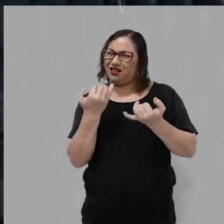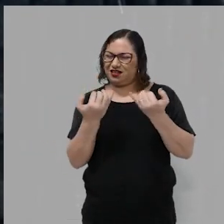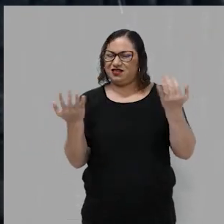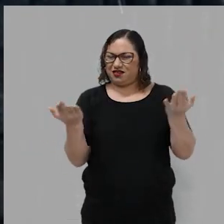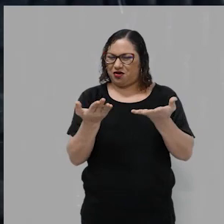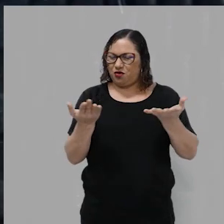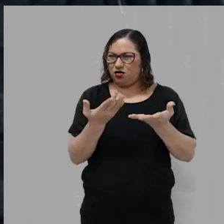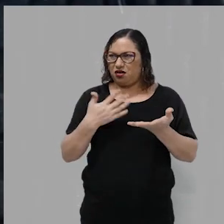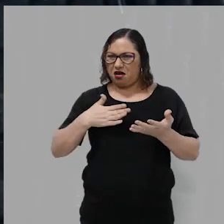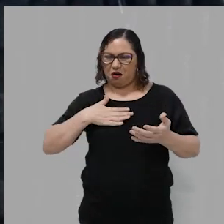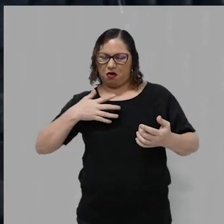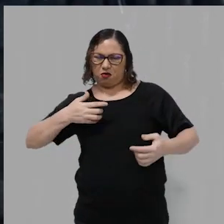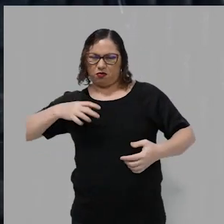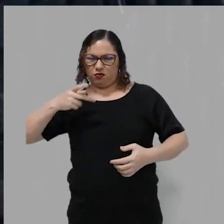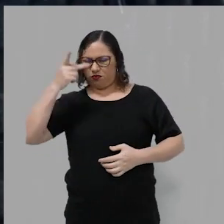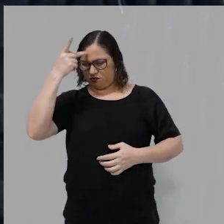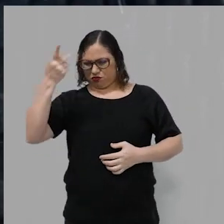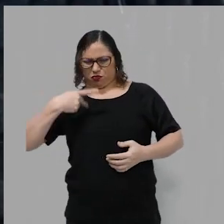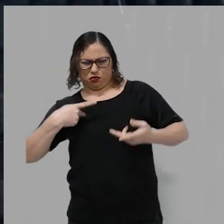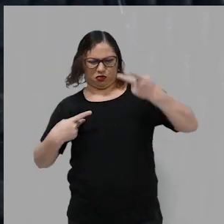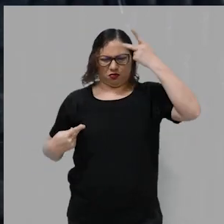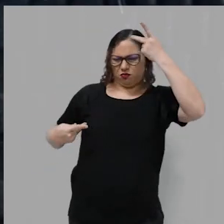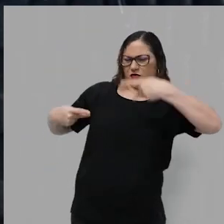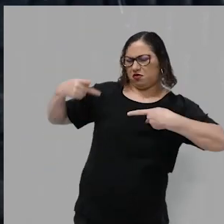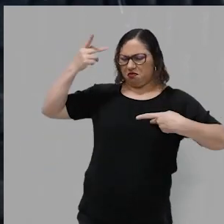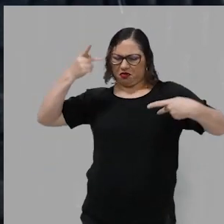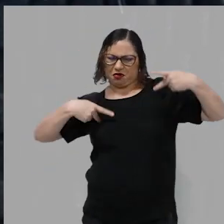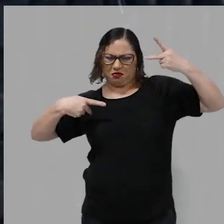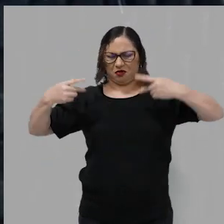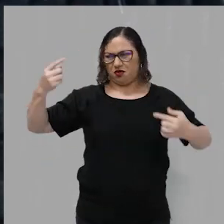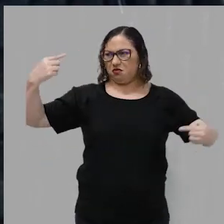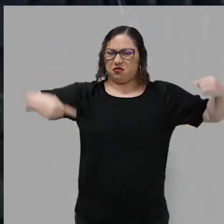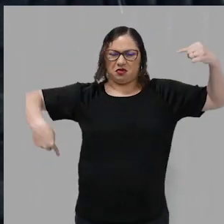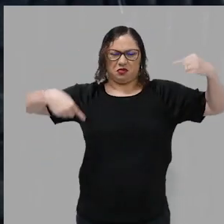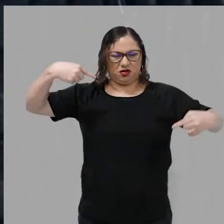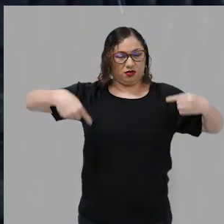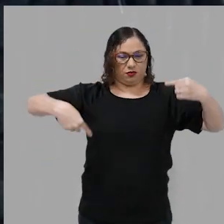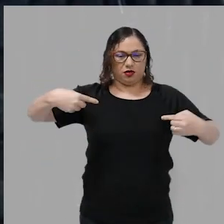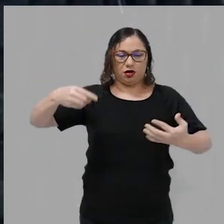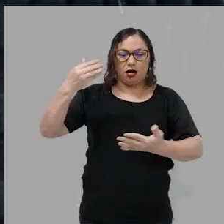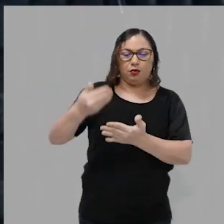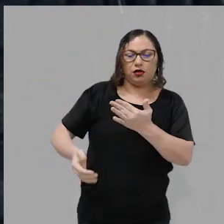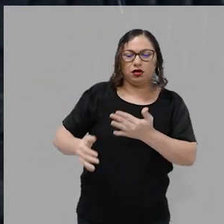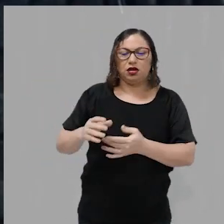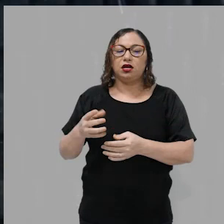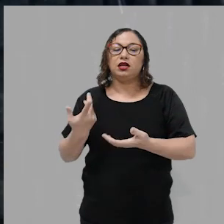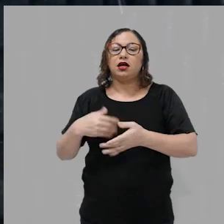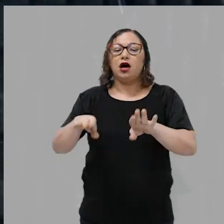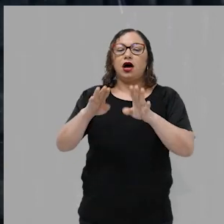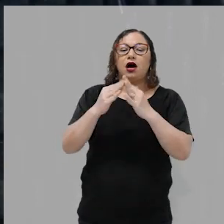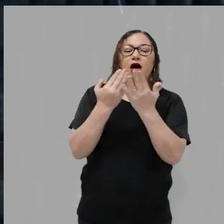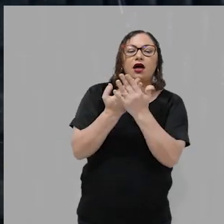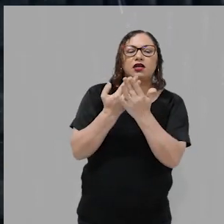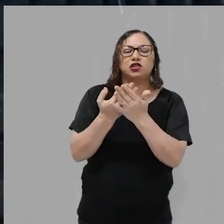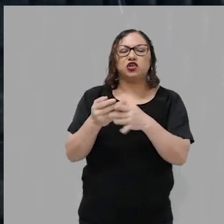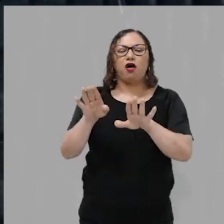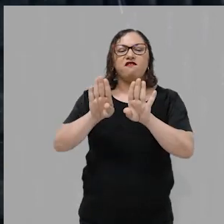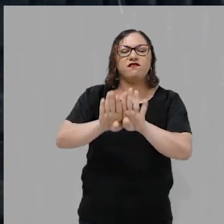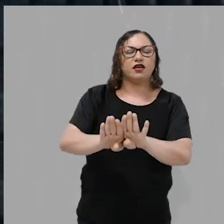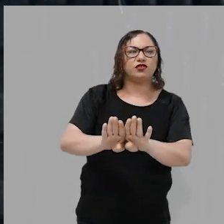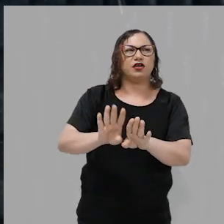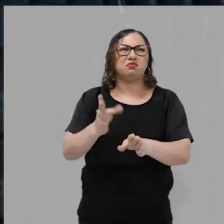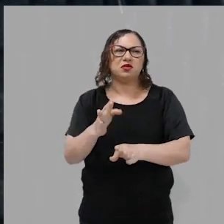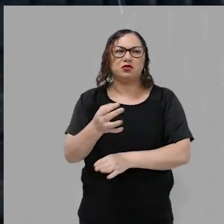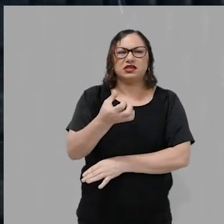é o meu ego contra o seu, todo mundo sai perdendo. Resultado: a escola ficou fechada por mais ou menos 6 a 8 anos.